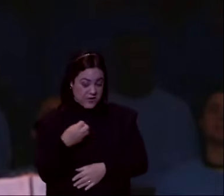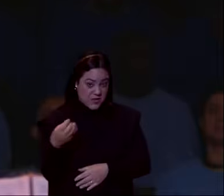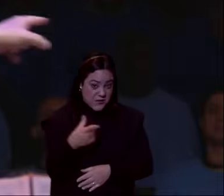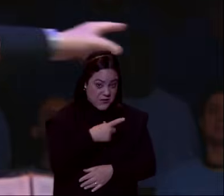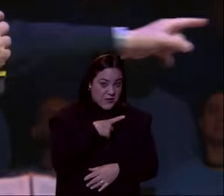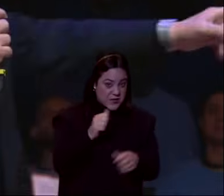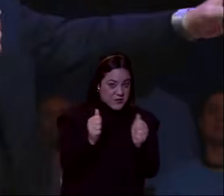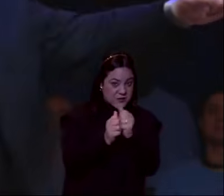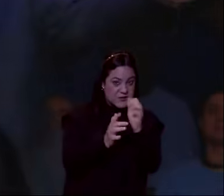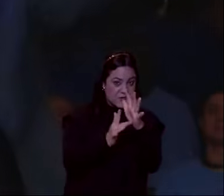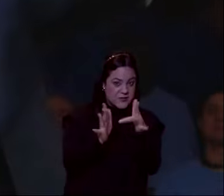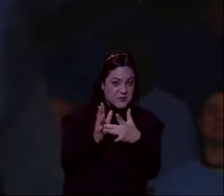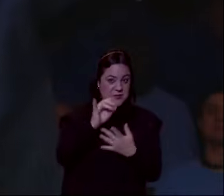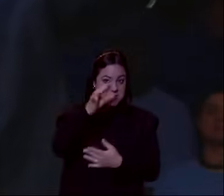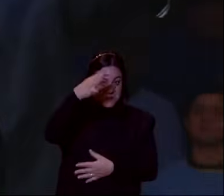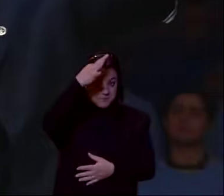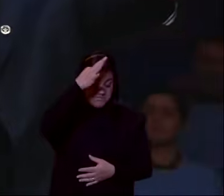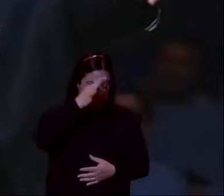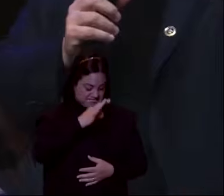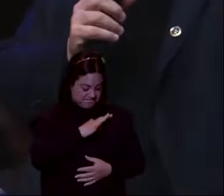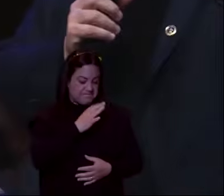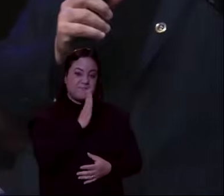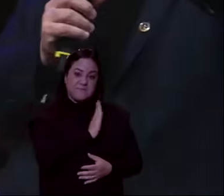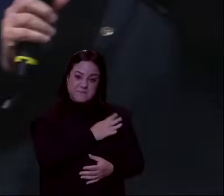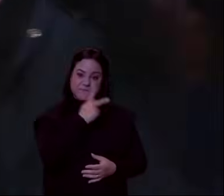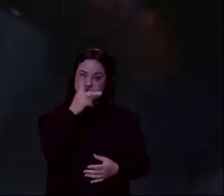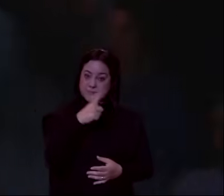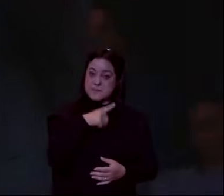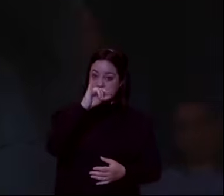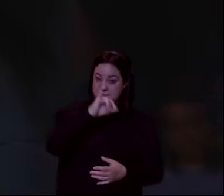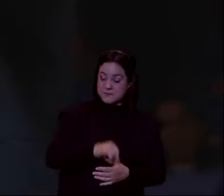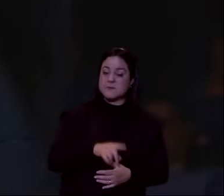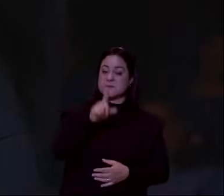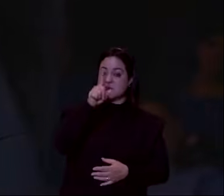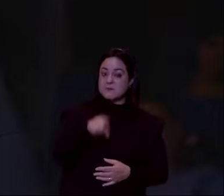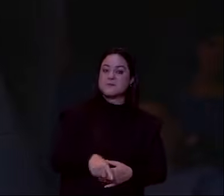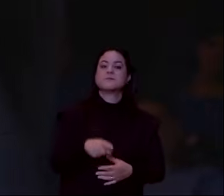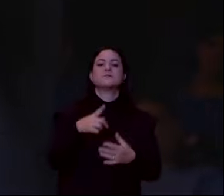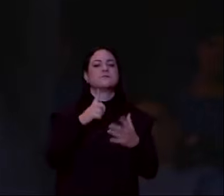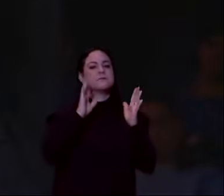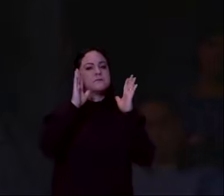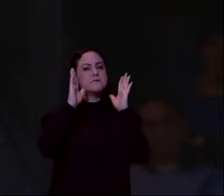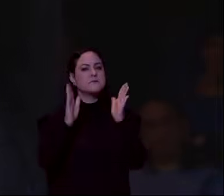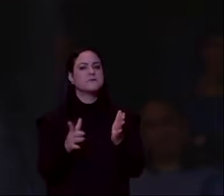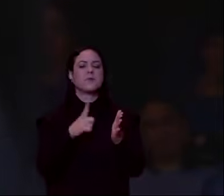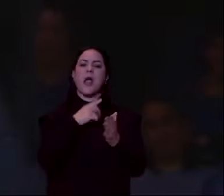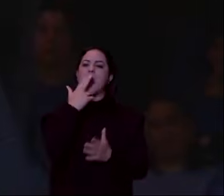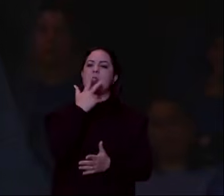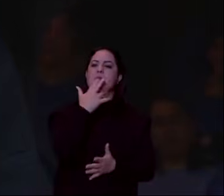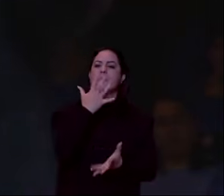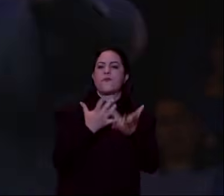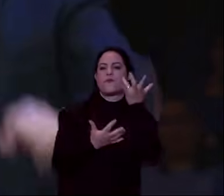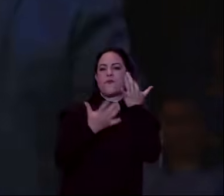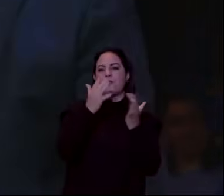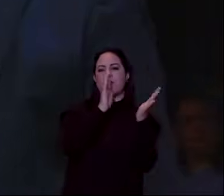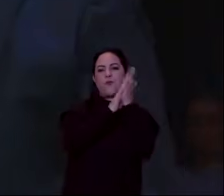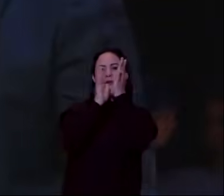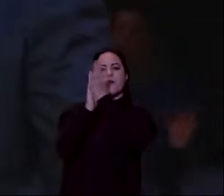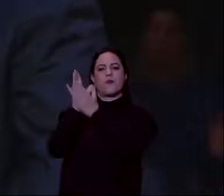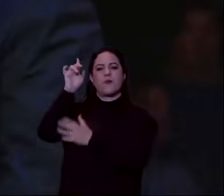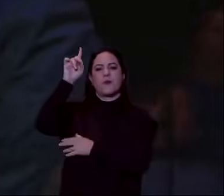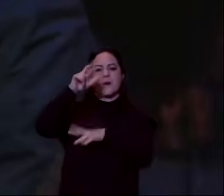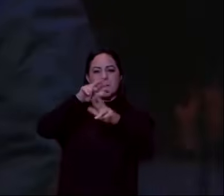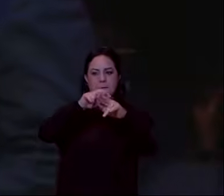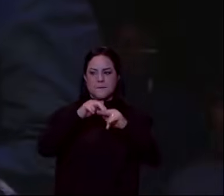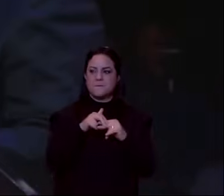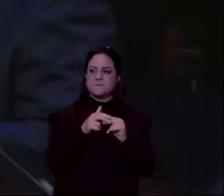Santo mora no seu coração, se você é templo do Espírito Santo, você recebeu do Senhor uma língua de fogo. Louvado seja Deus por